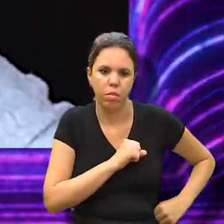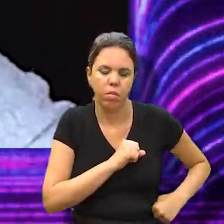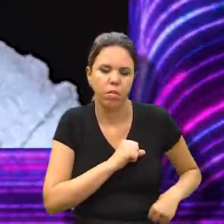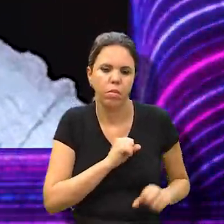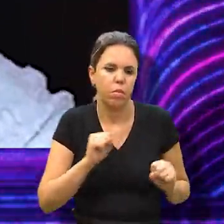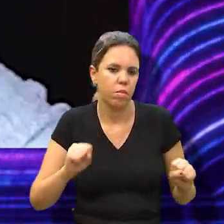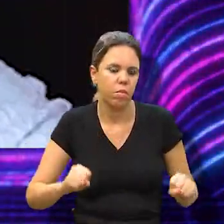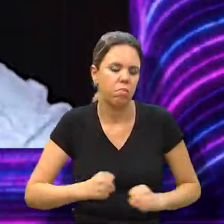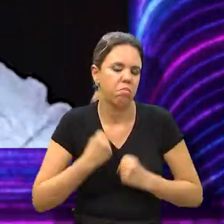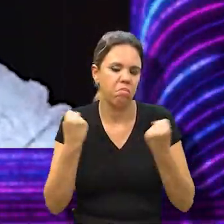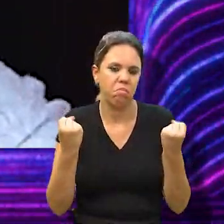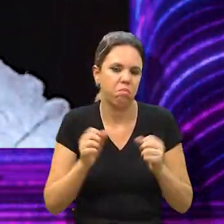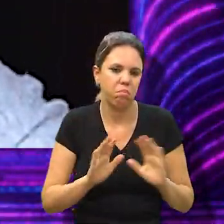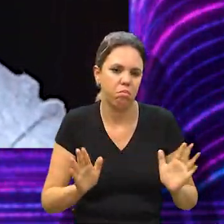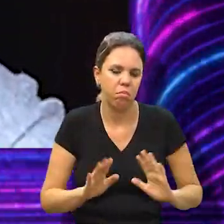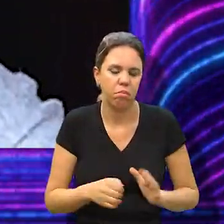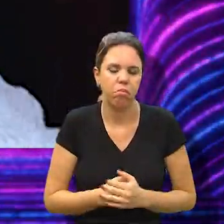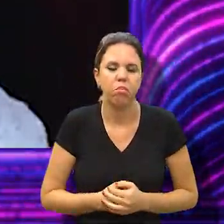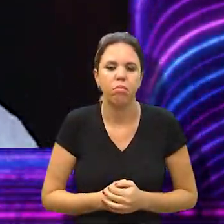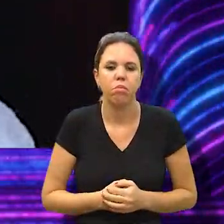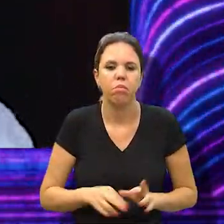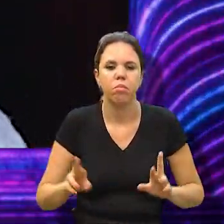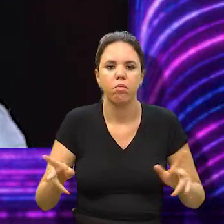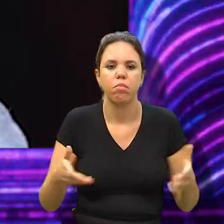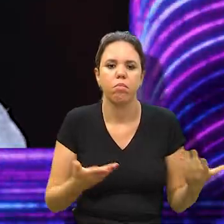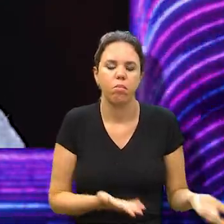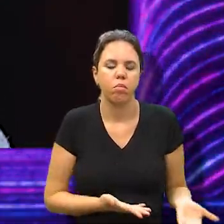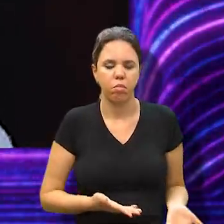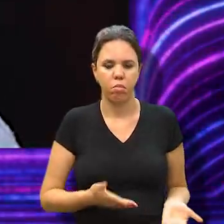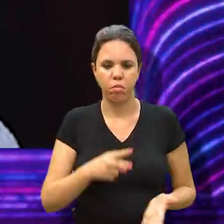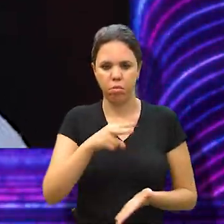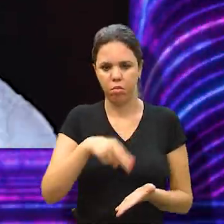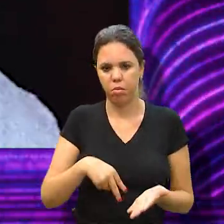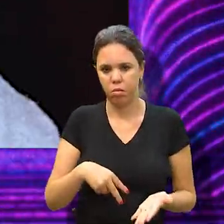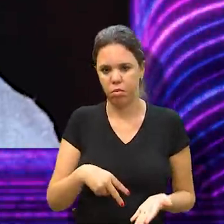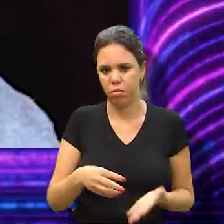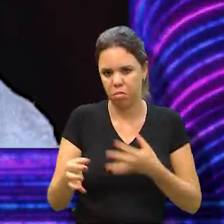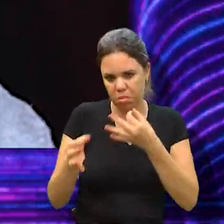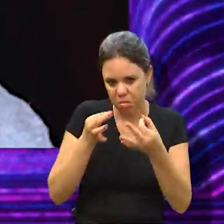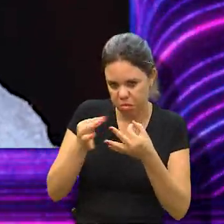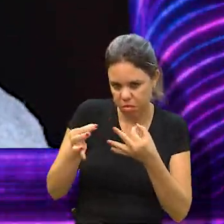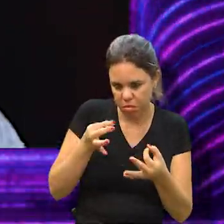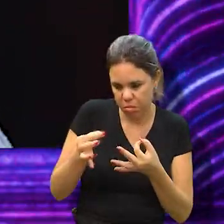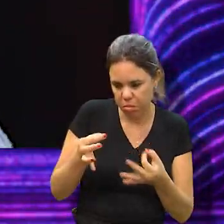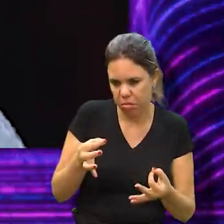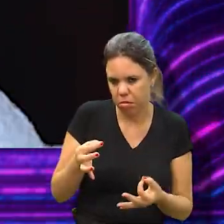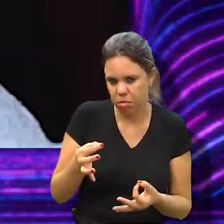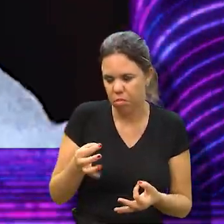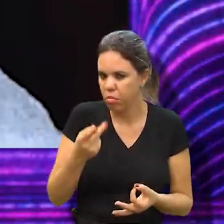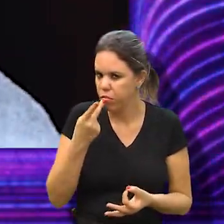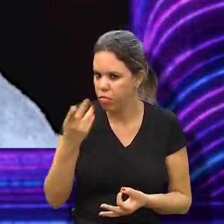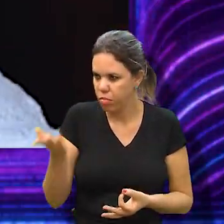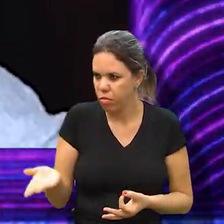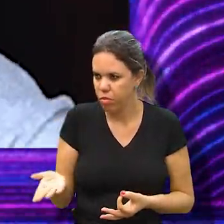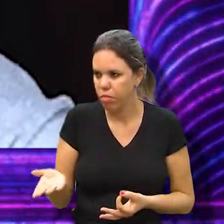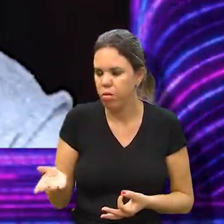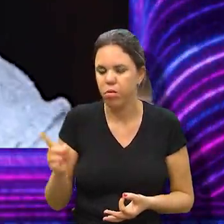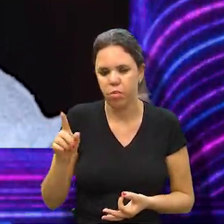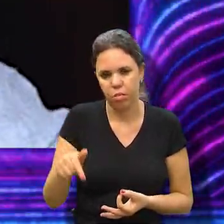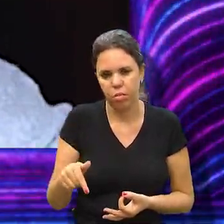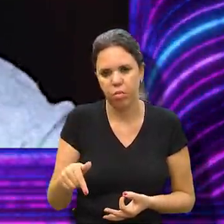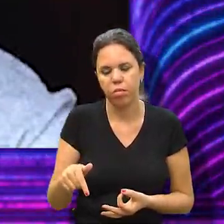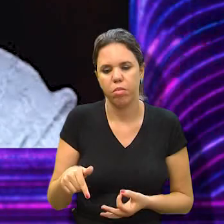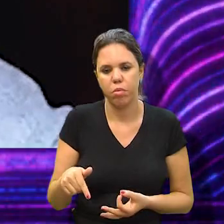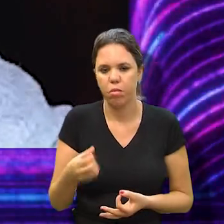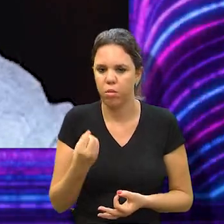cena, ou odiei essa cena. Então, assim, a diferença é essa. O leitor crítico, ele vai te falar, olha,